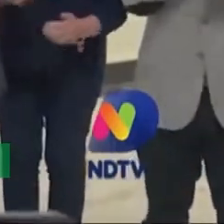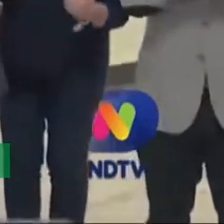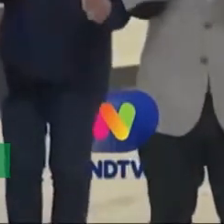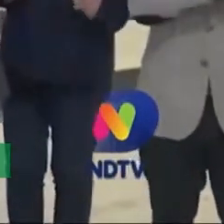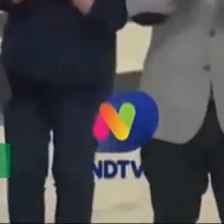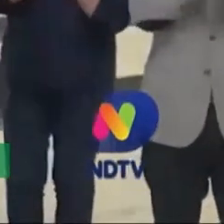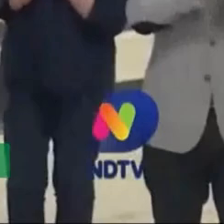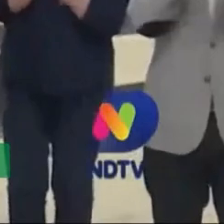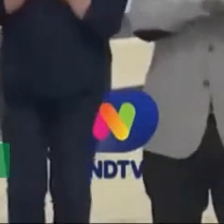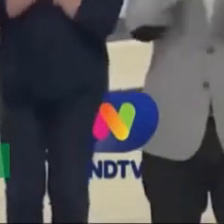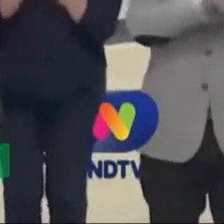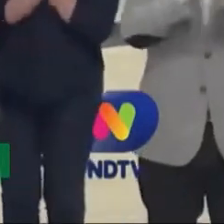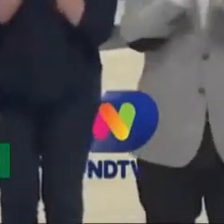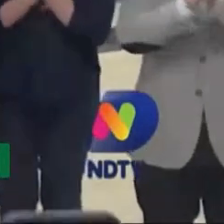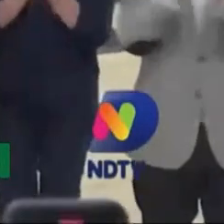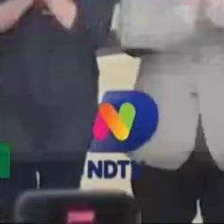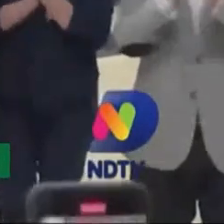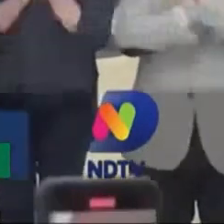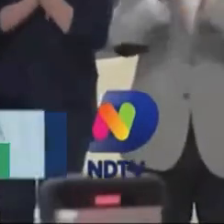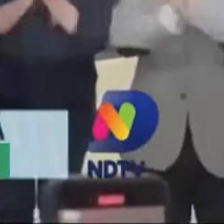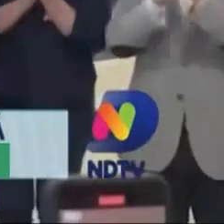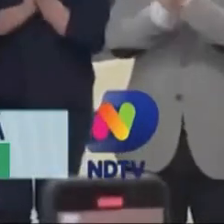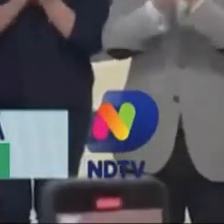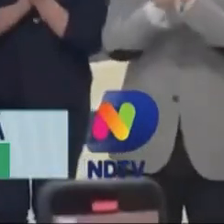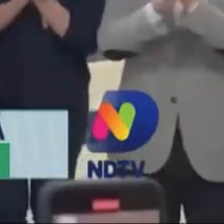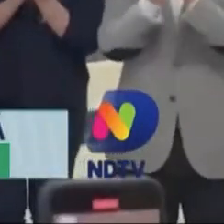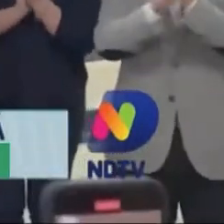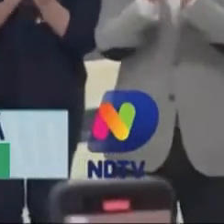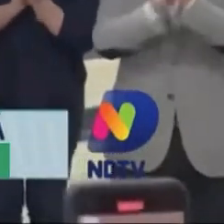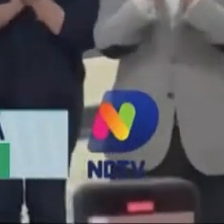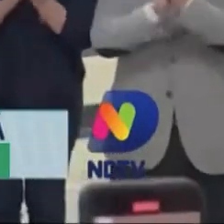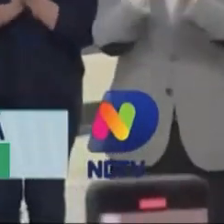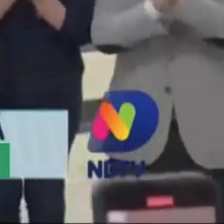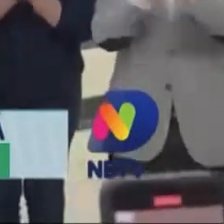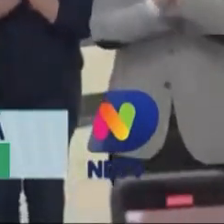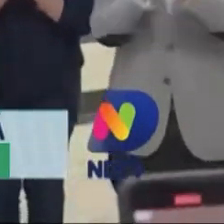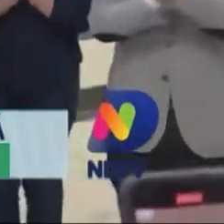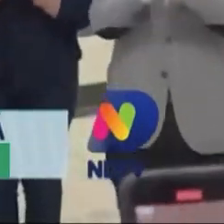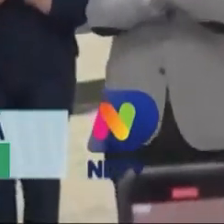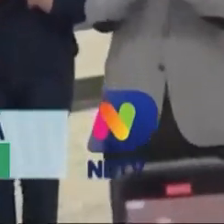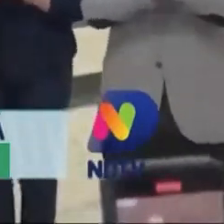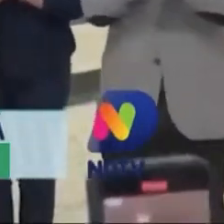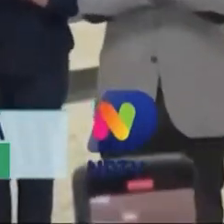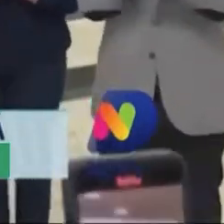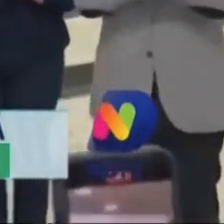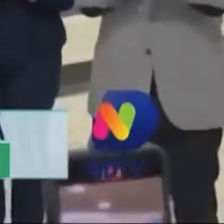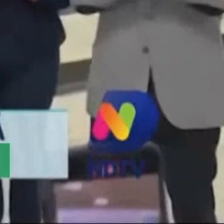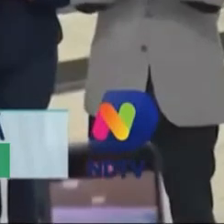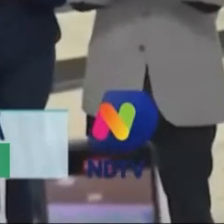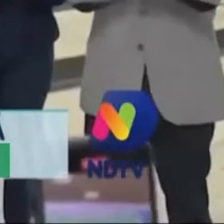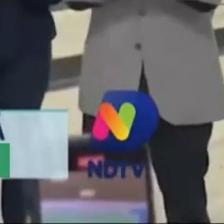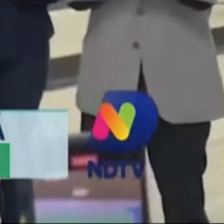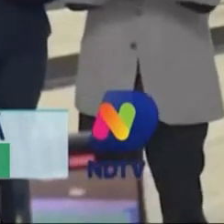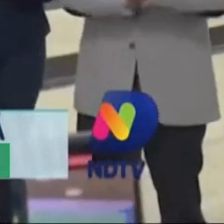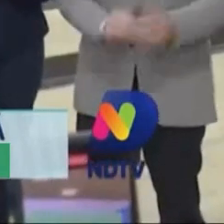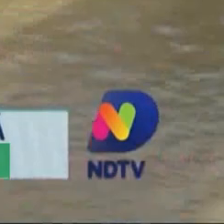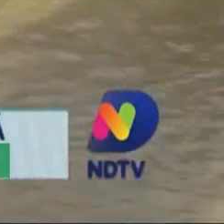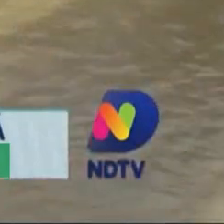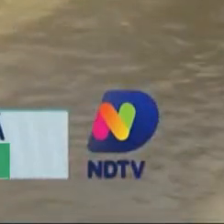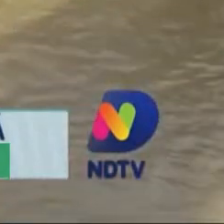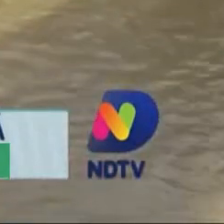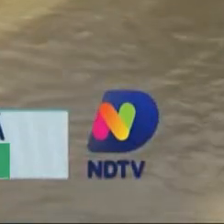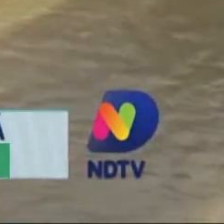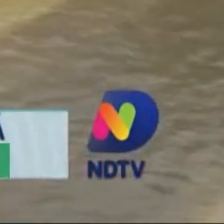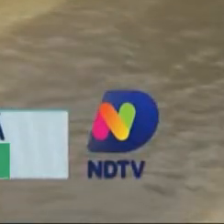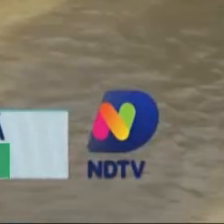governo para assinar a ordem de serviço e anunciar as obras de limpeza do rio. O governador aproveitou a visita para acompanhar o